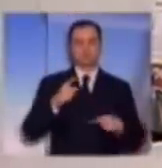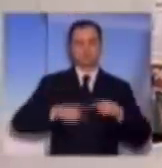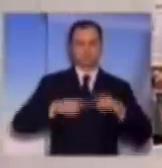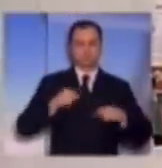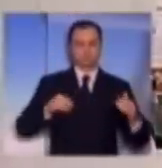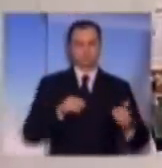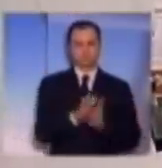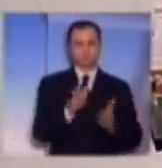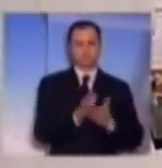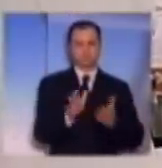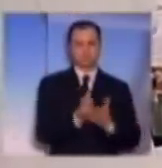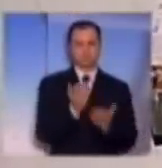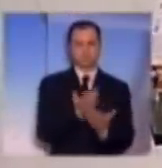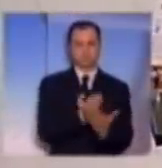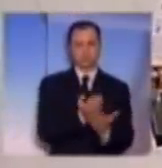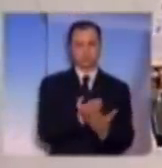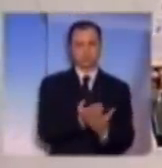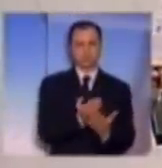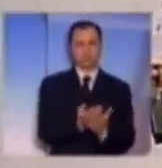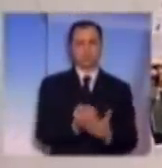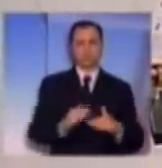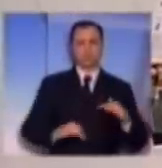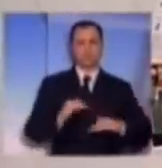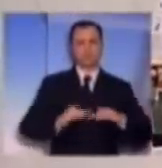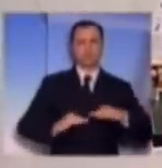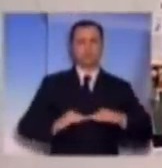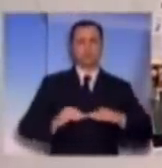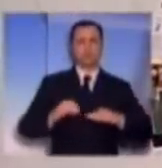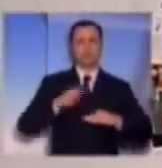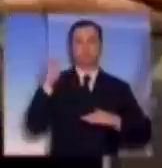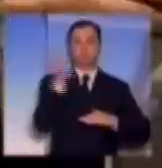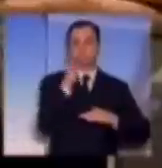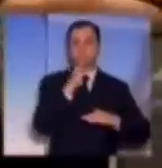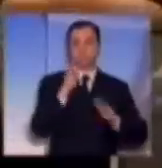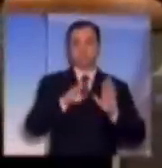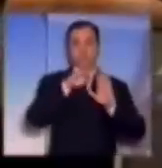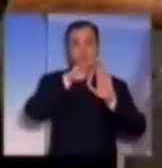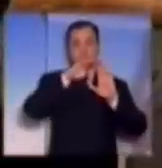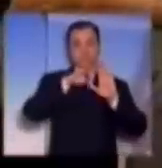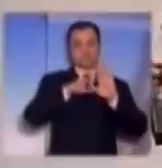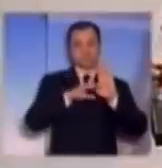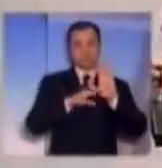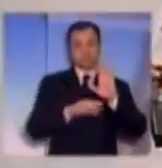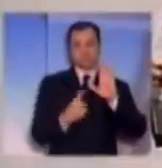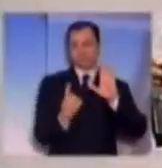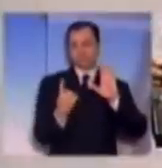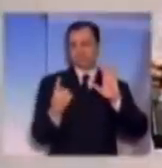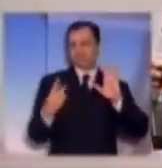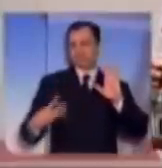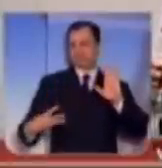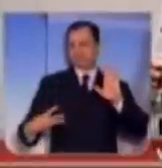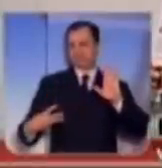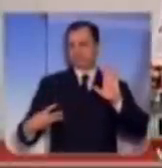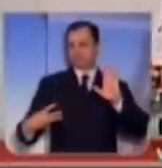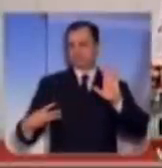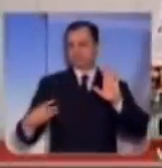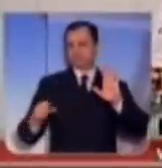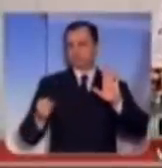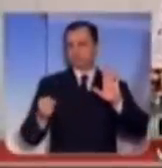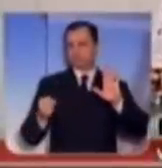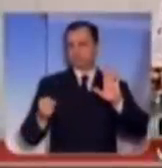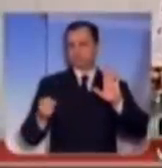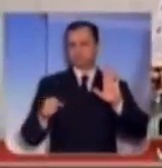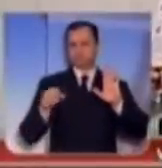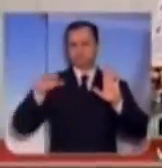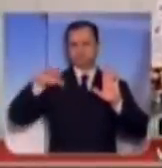produtividade, sobre estudo e produtividade. E o Brasil ficou em 38º lugar. 38º